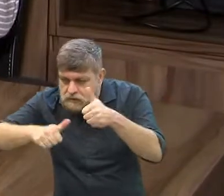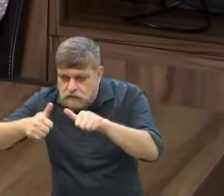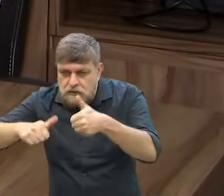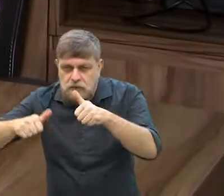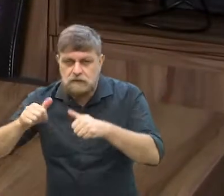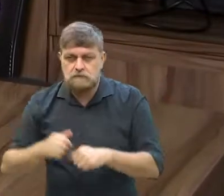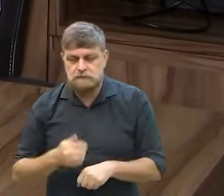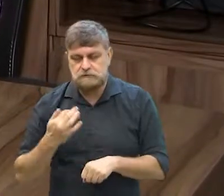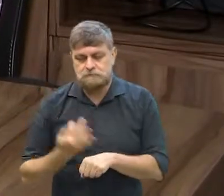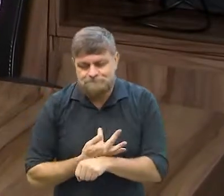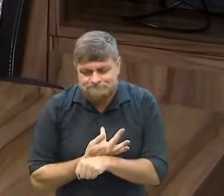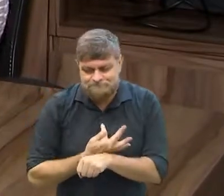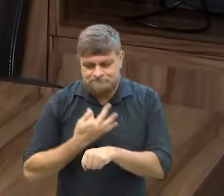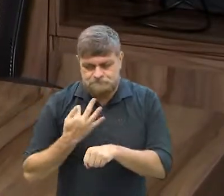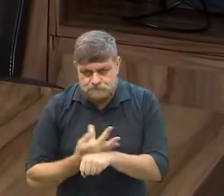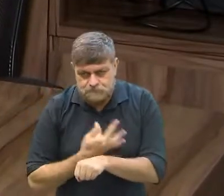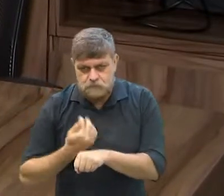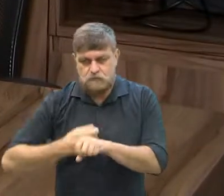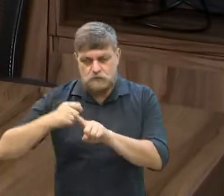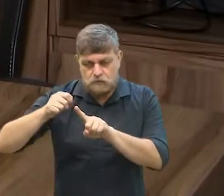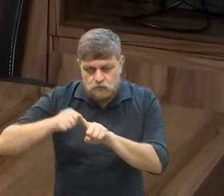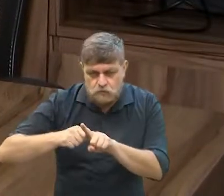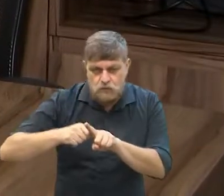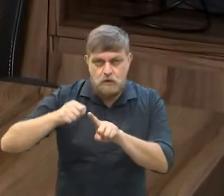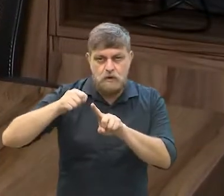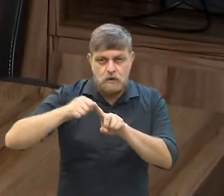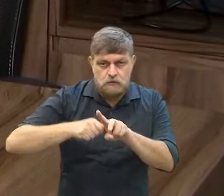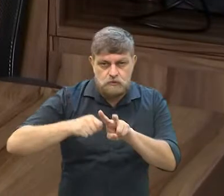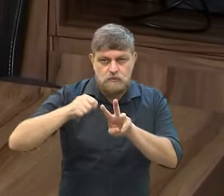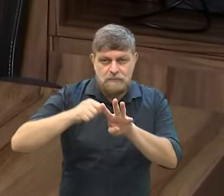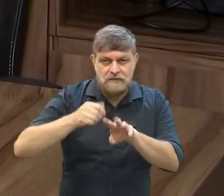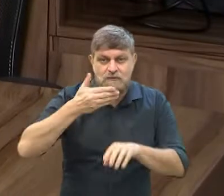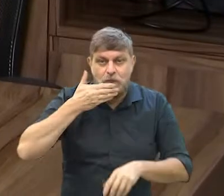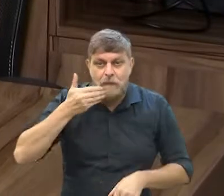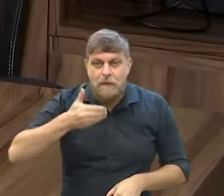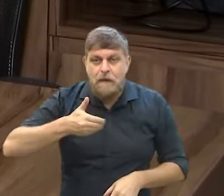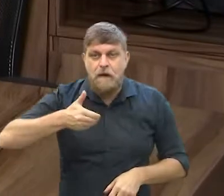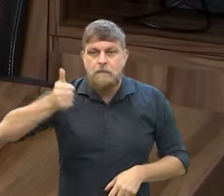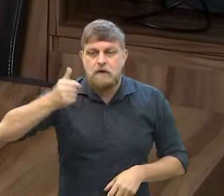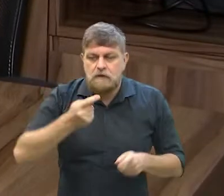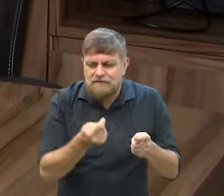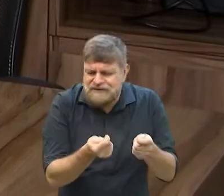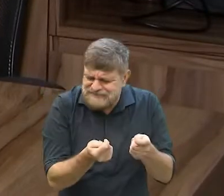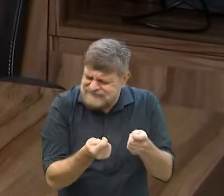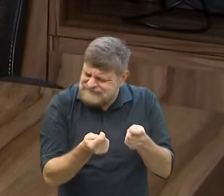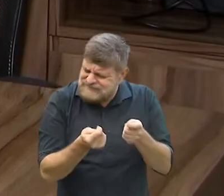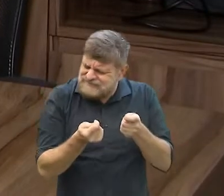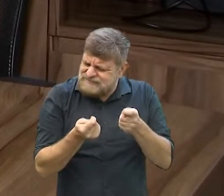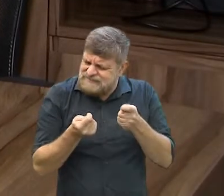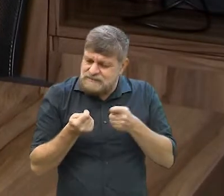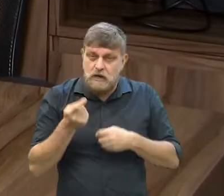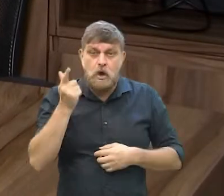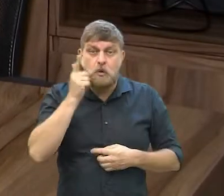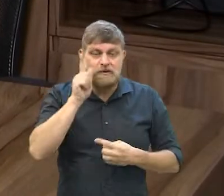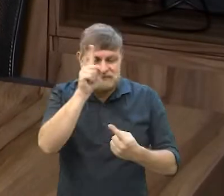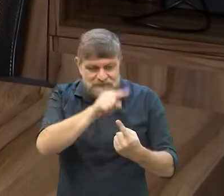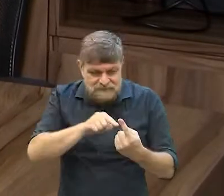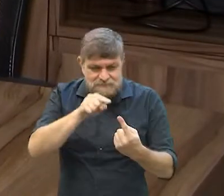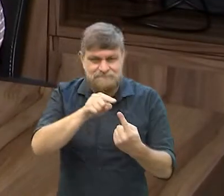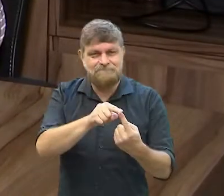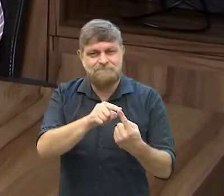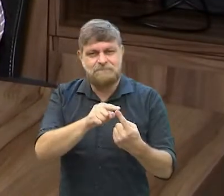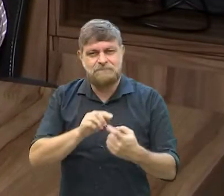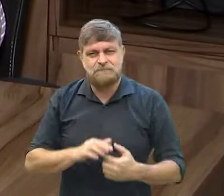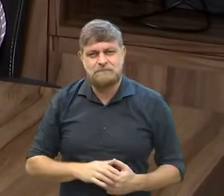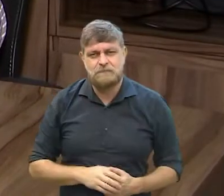E vou tentando, mês a mês, melhorar a minha assertividade em relação à minha meta.